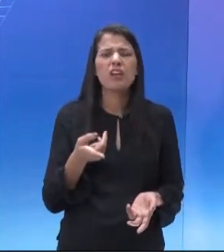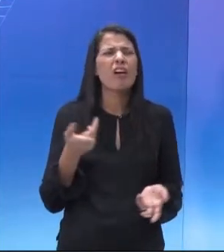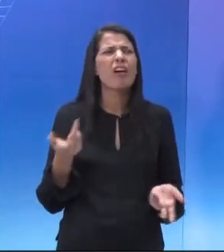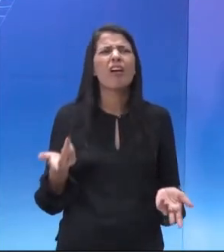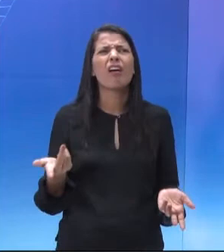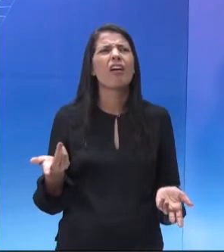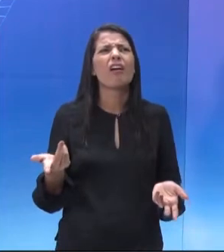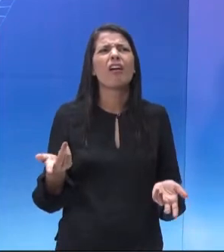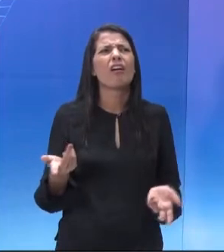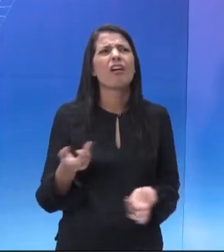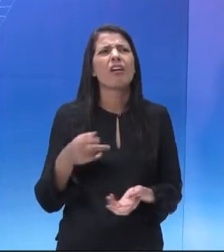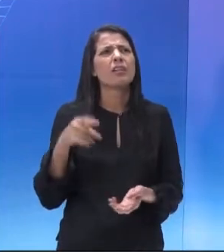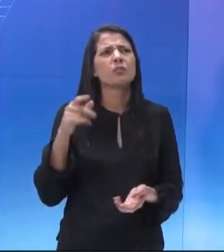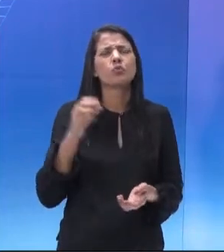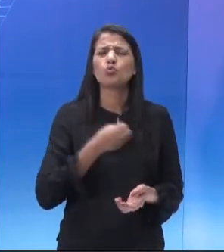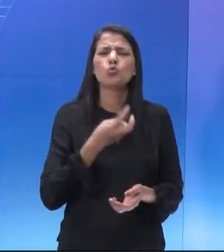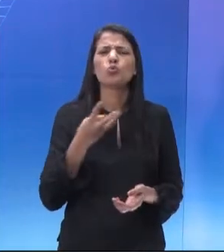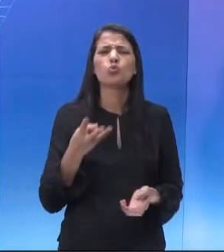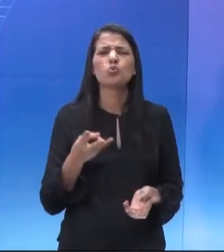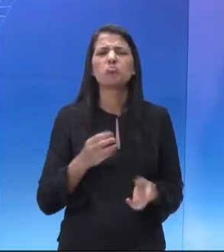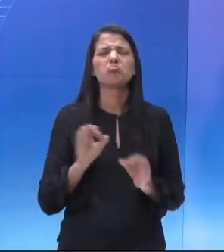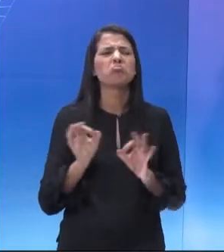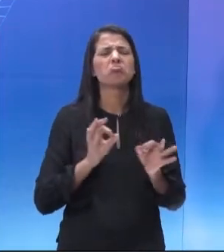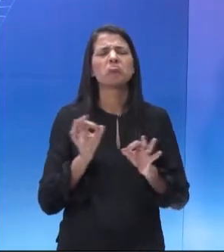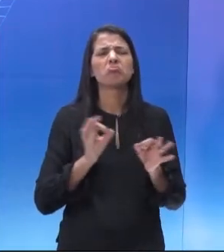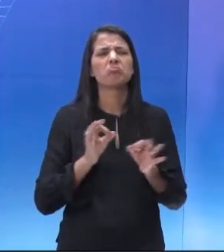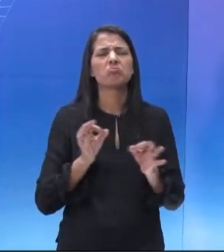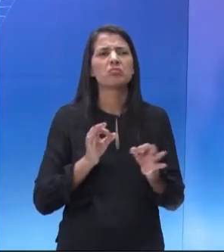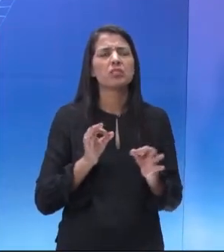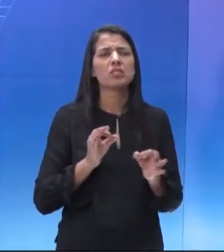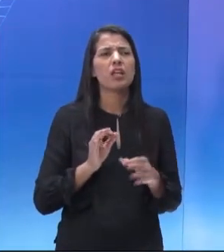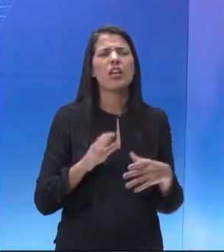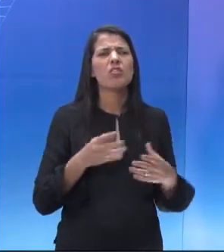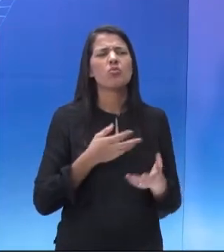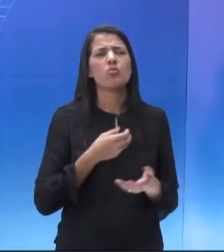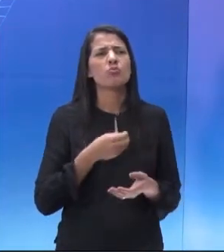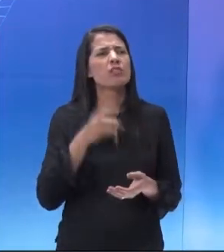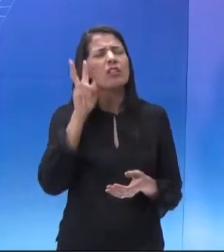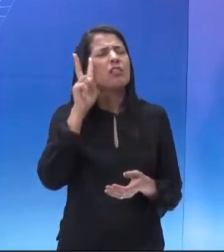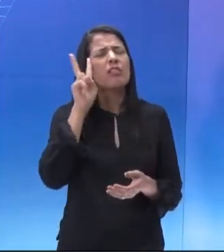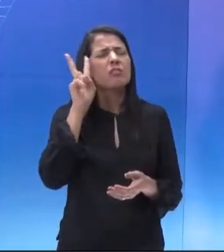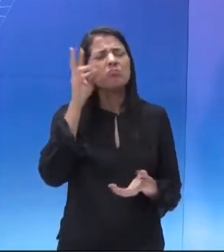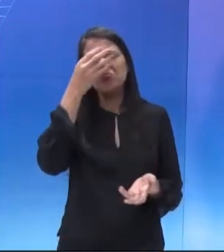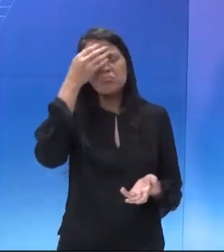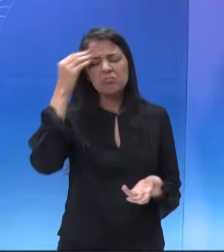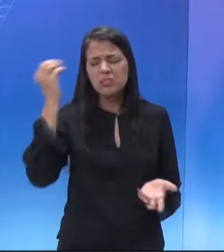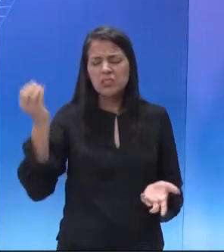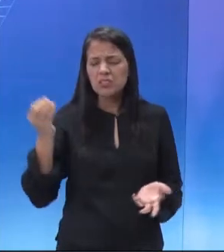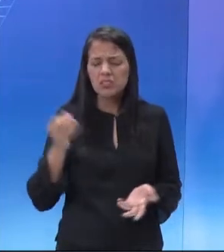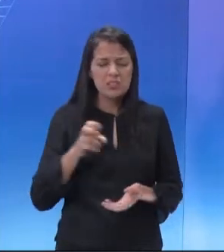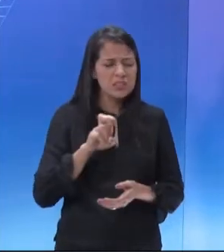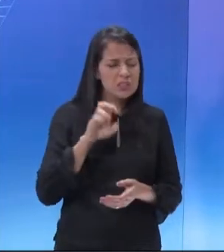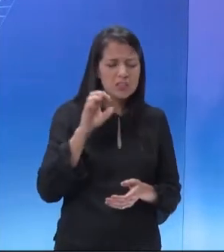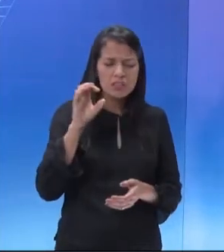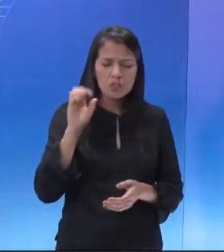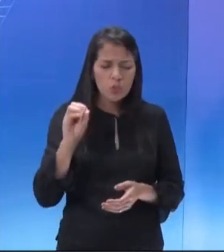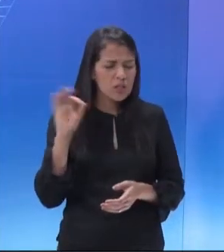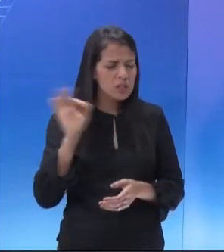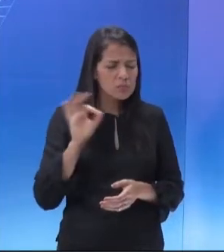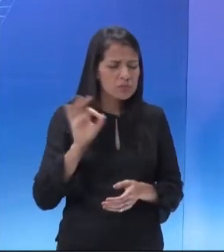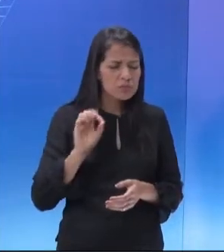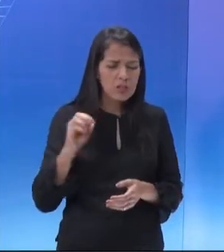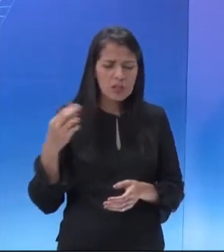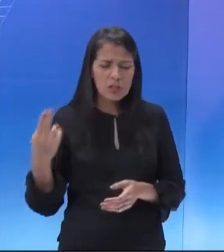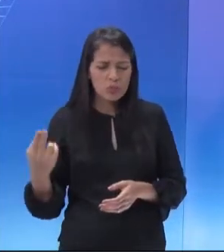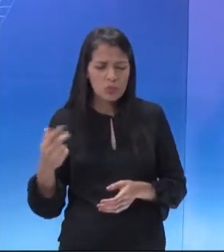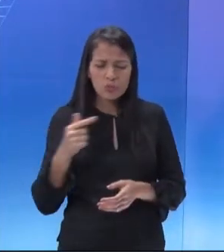70%, era 60% ou era 30%. Eu não lembro, mas eu sei que ele falou. Então você usa um truque aí que eu vou falar para